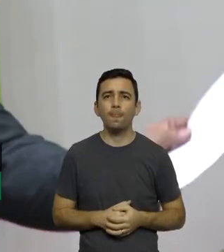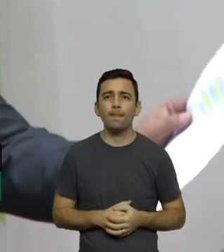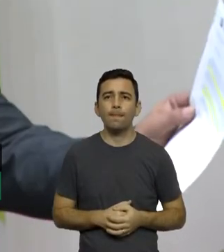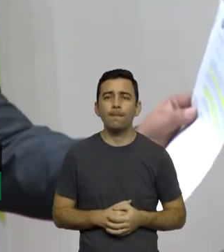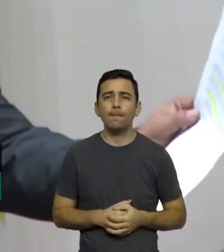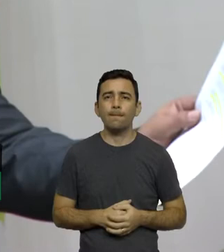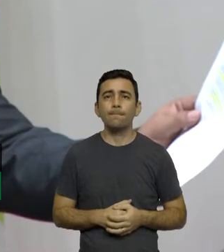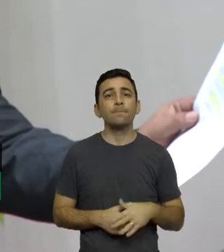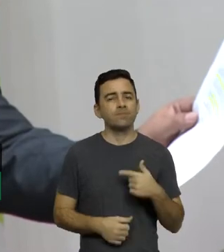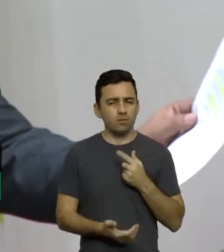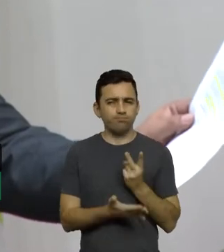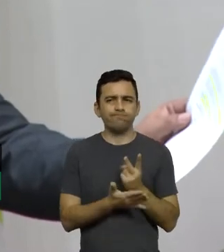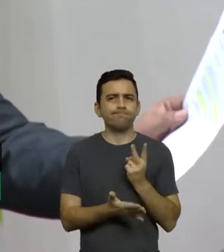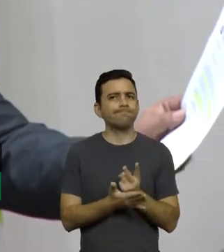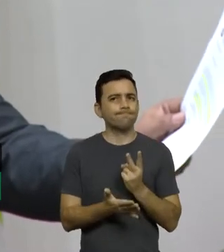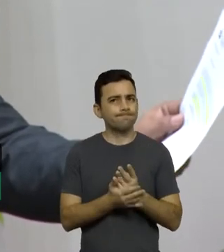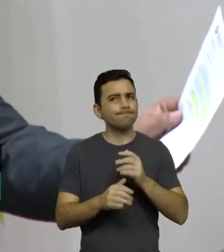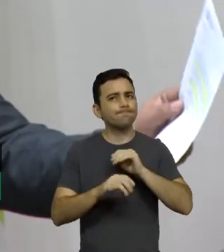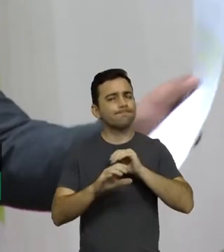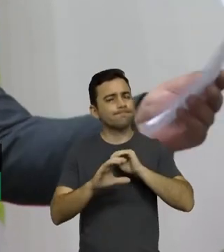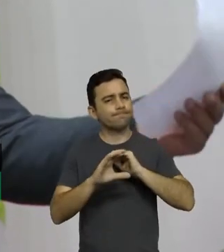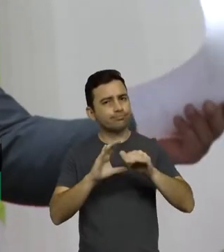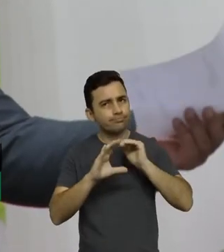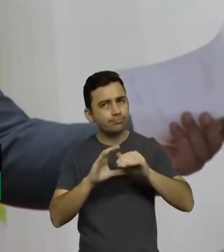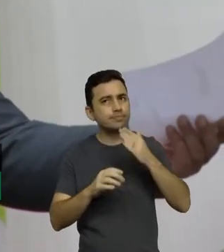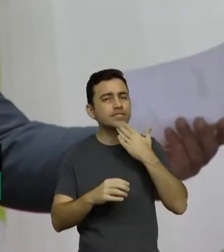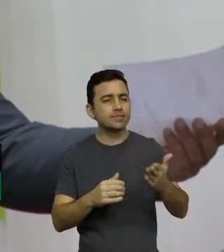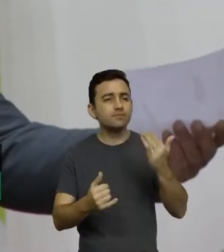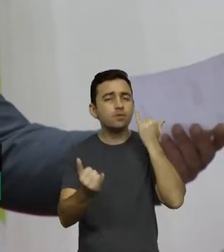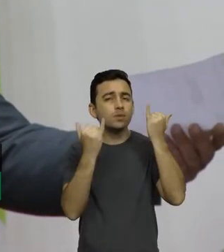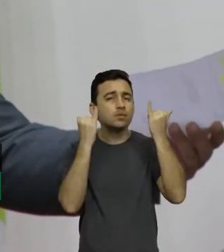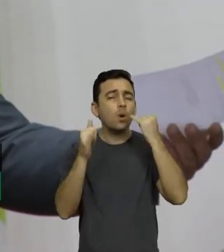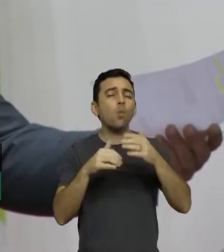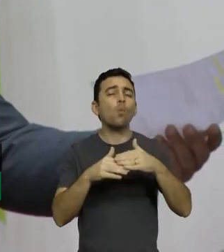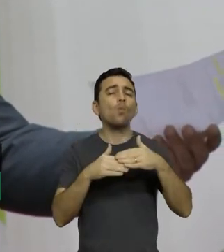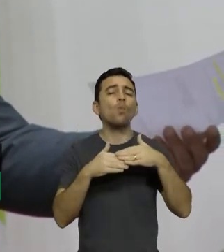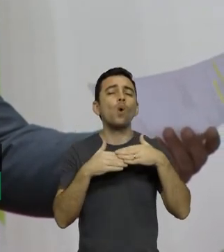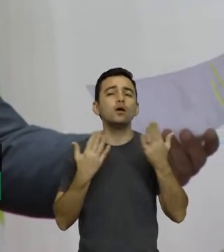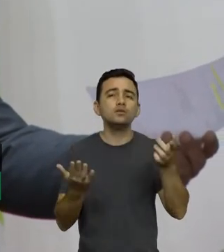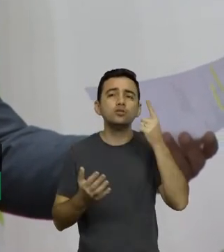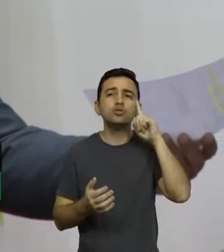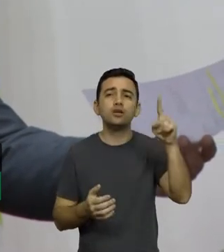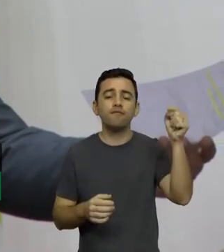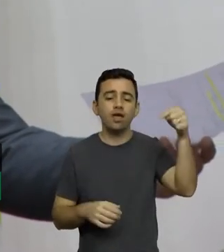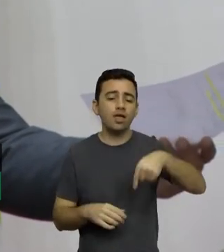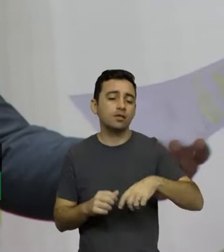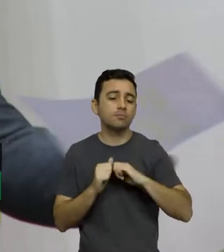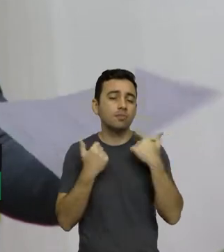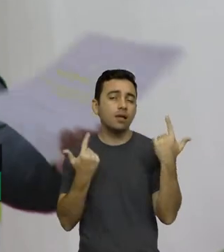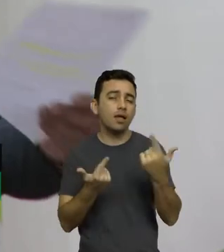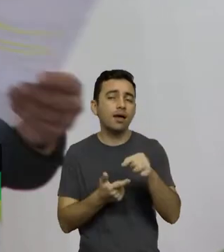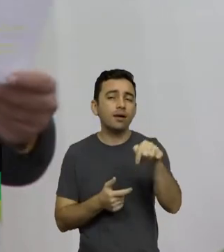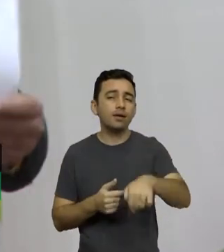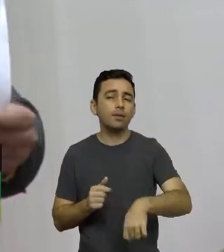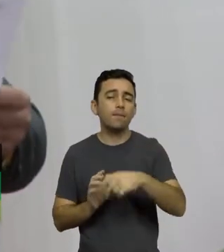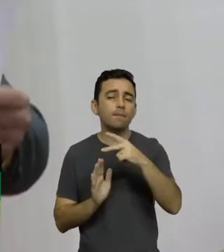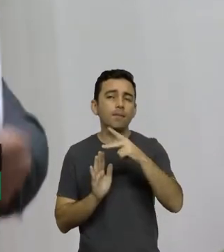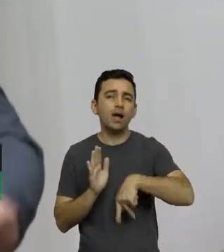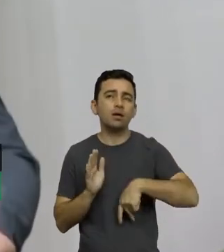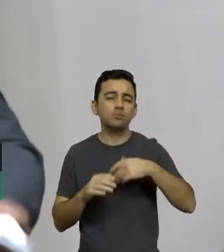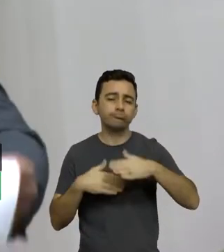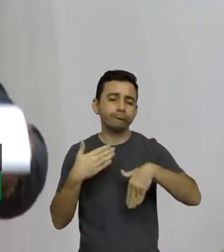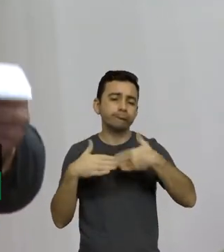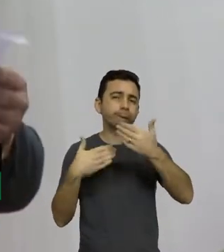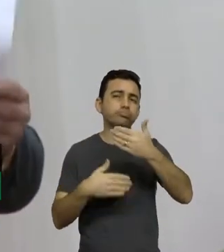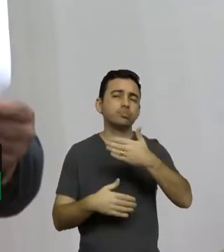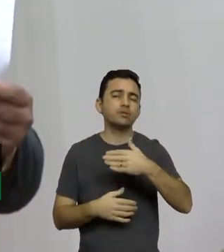Vou continuar enviando meus pedidos de informação, só perguntando quando vem o plano de carreira para a Assembleia para a gente votar. Fique à vontade